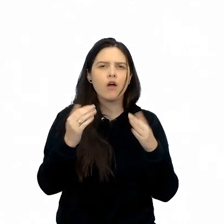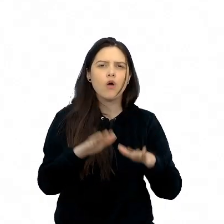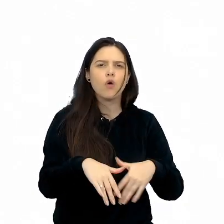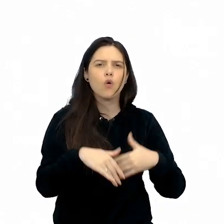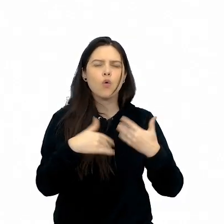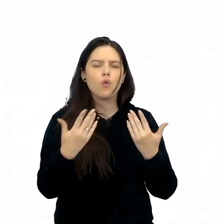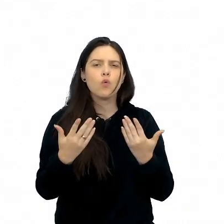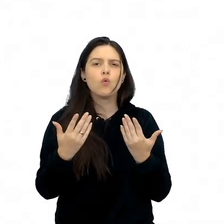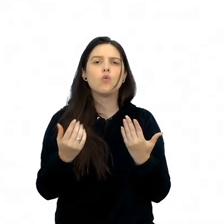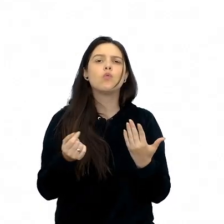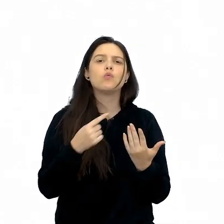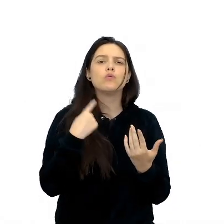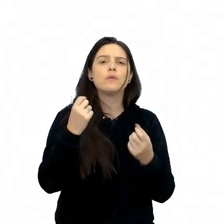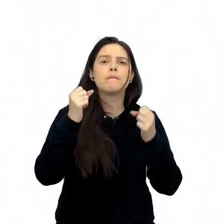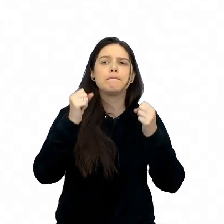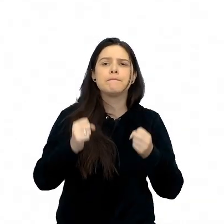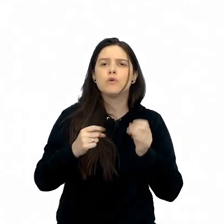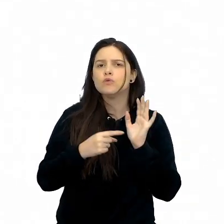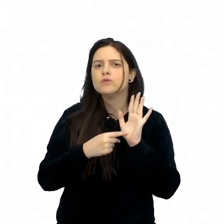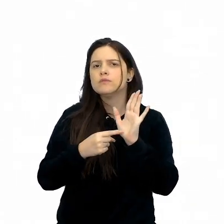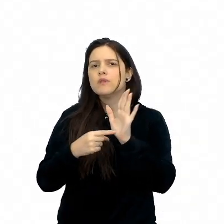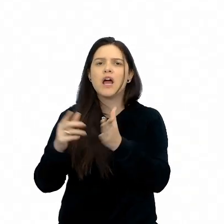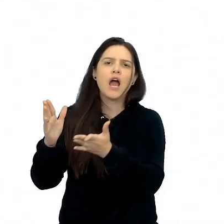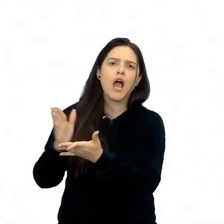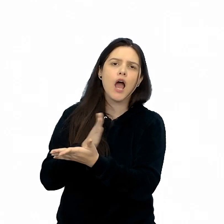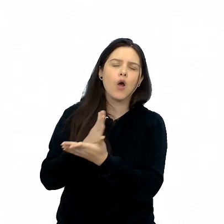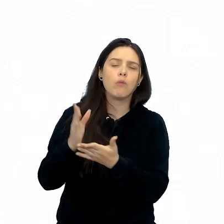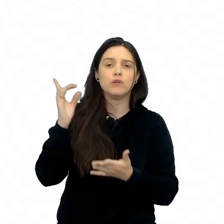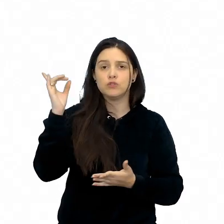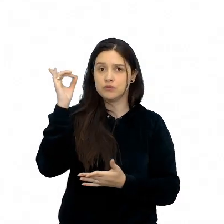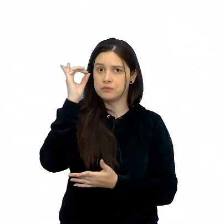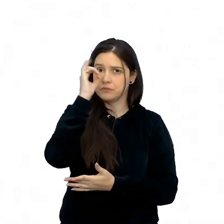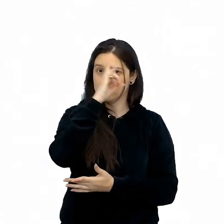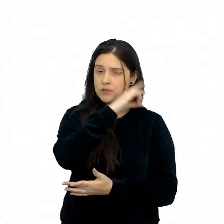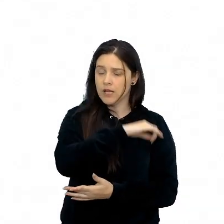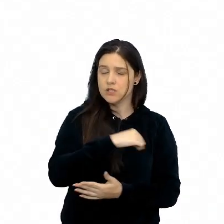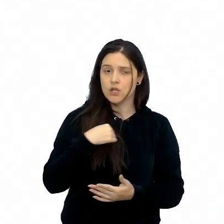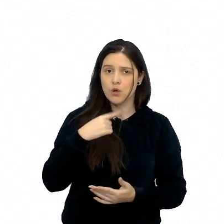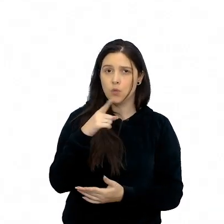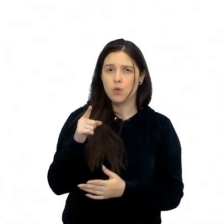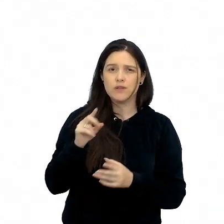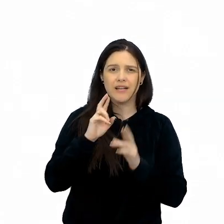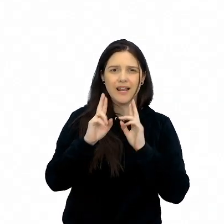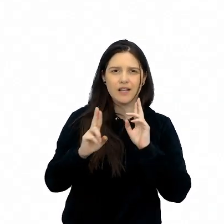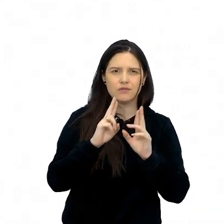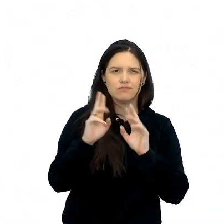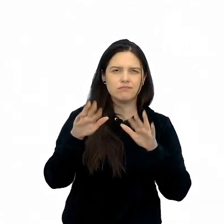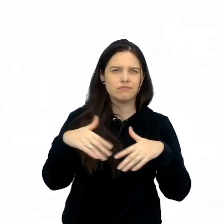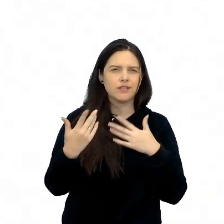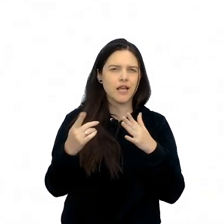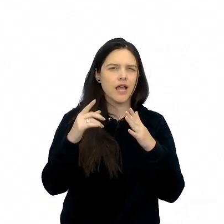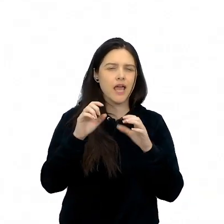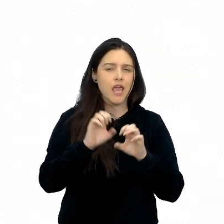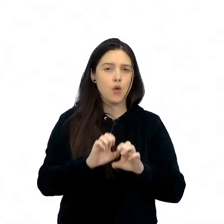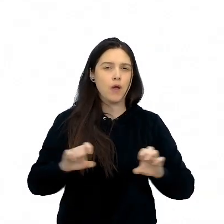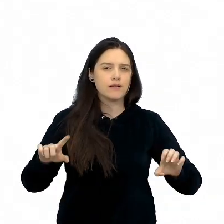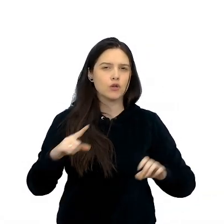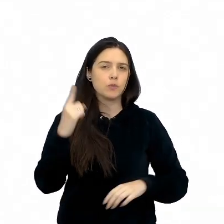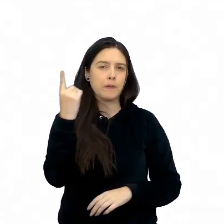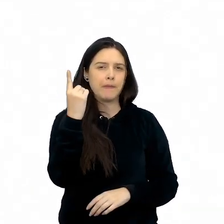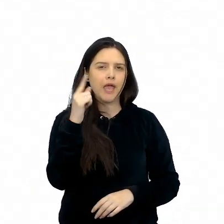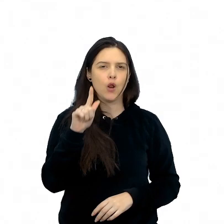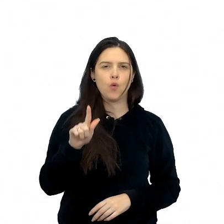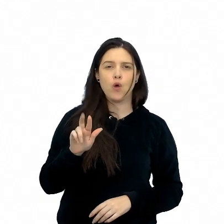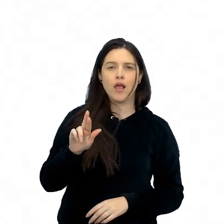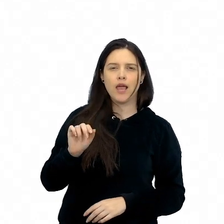9º e do 8º ano. Então ele pode apresentar algumas dificuldades quando a gente relaciona o quê? Uma equação do 1º grau. Pode ser que ele não